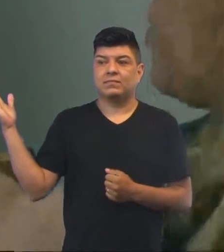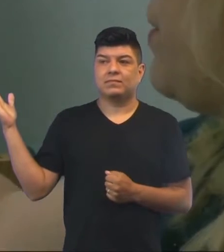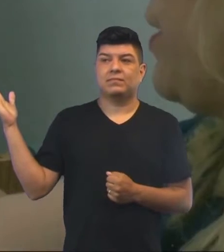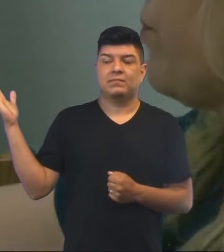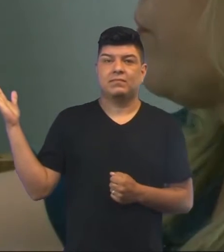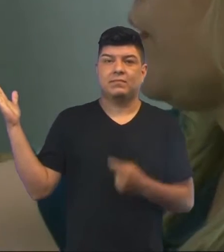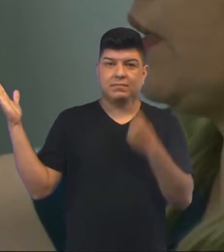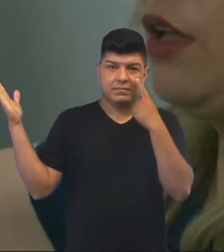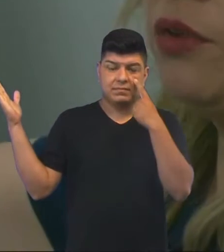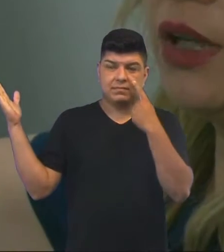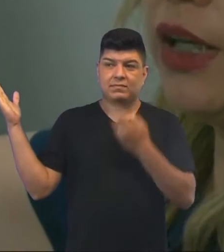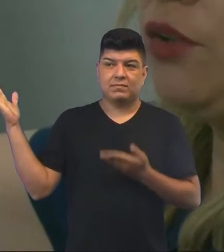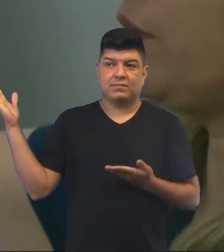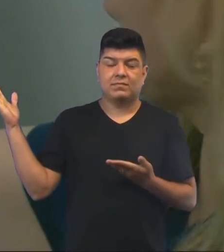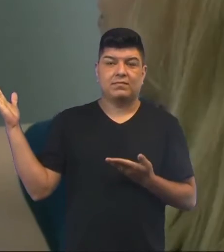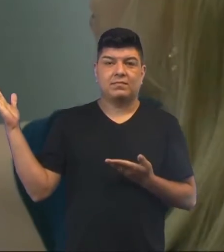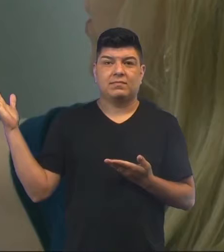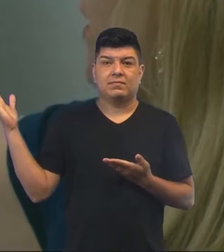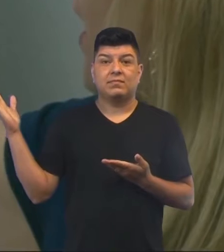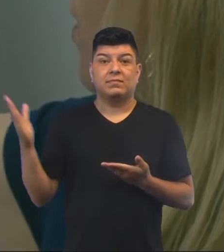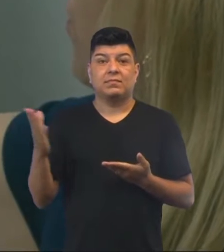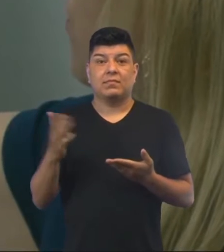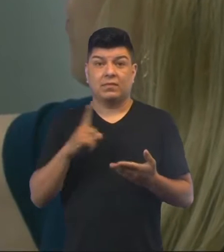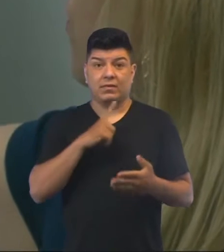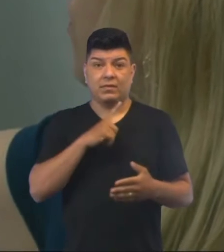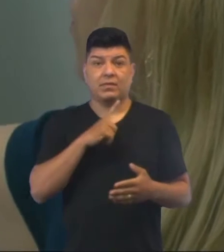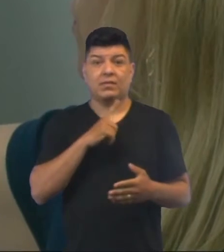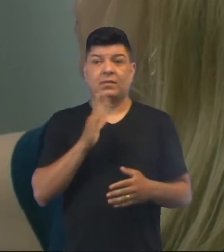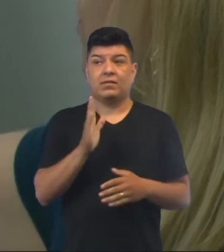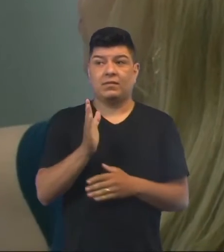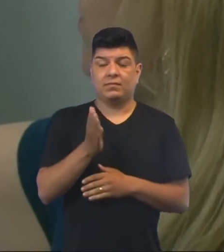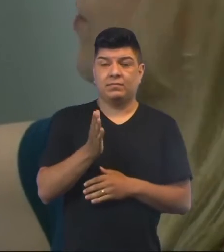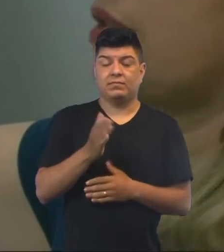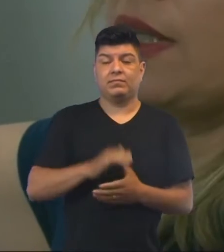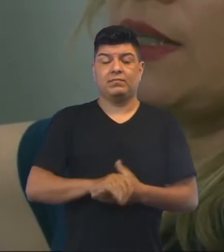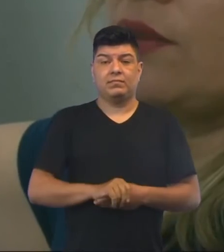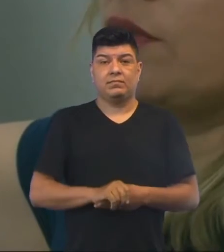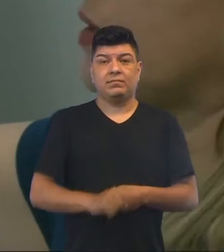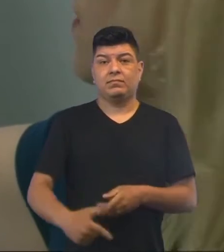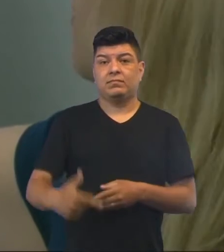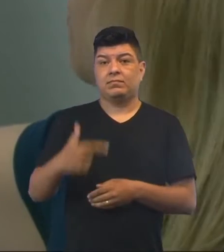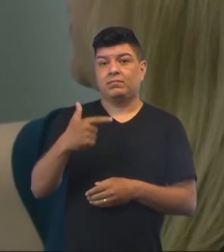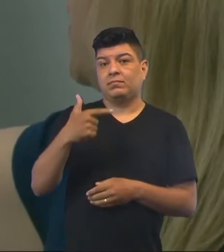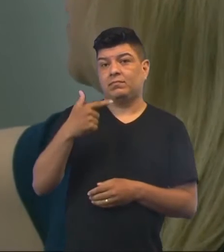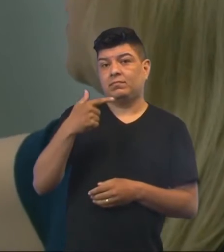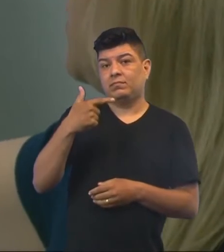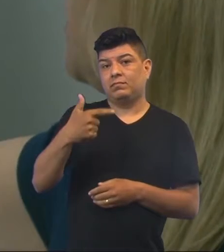veja bem eu tenho né o total a